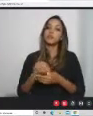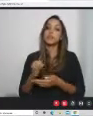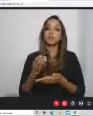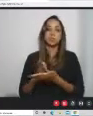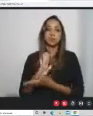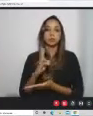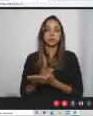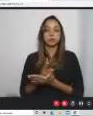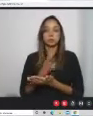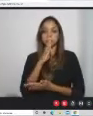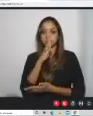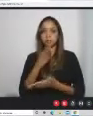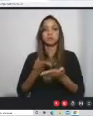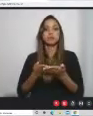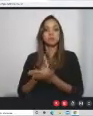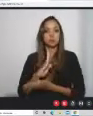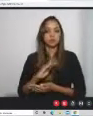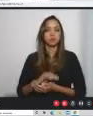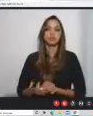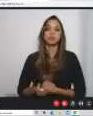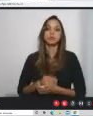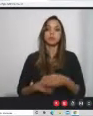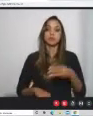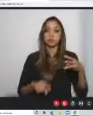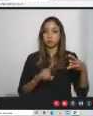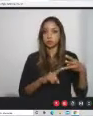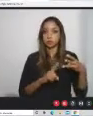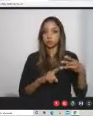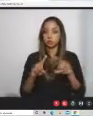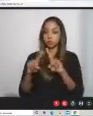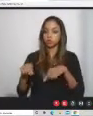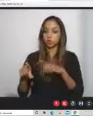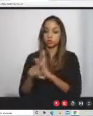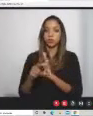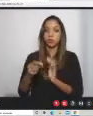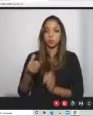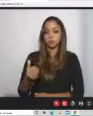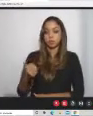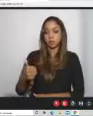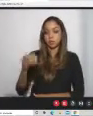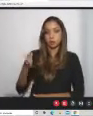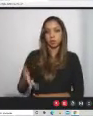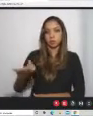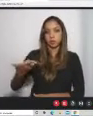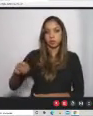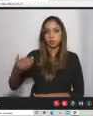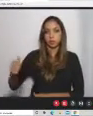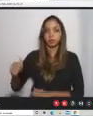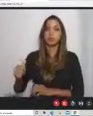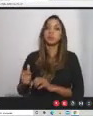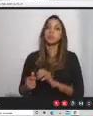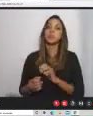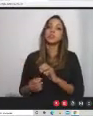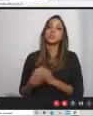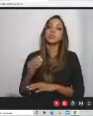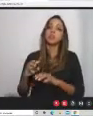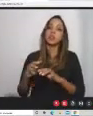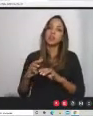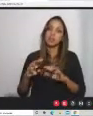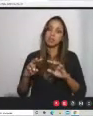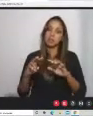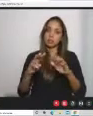isso como se encontram, aprovado. Terceiro item da pauta é o projeto de lei 061-2021. Institui nas escolas municipais de Parnamirim a Semana de Valorização